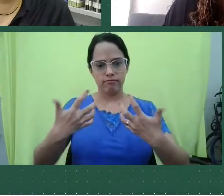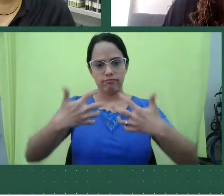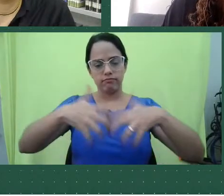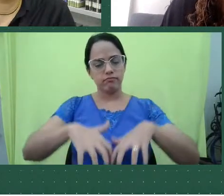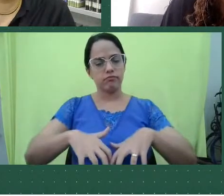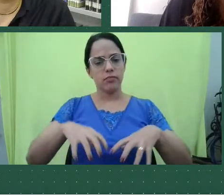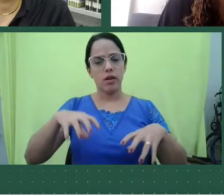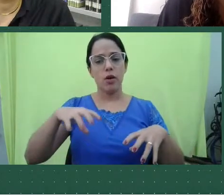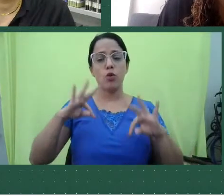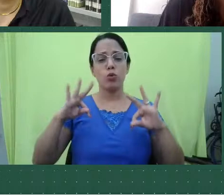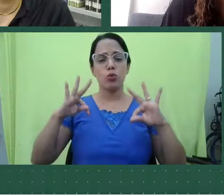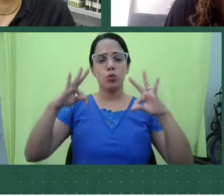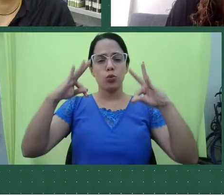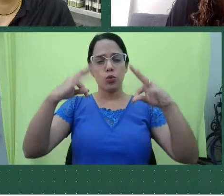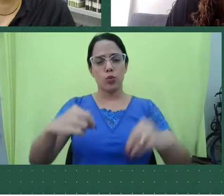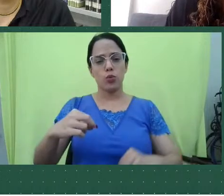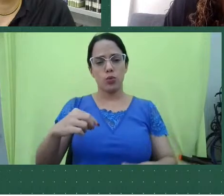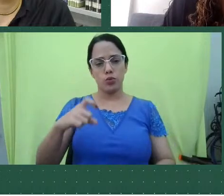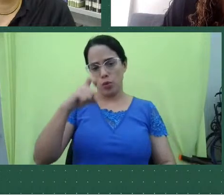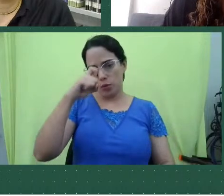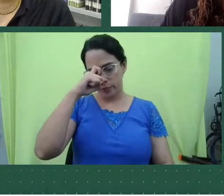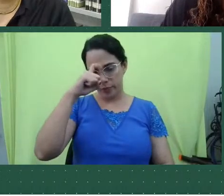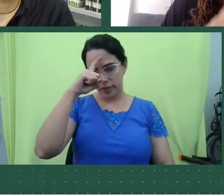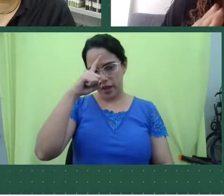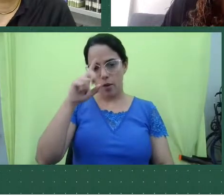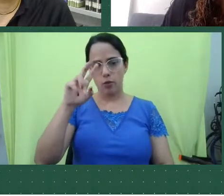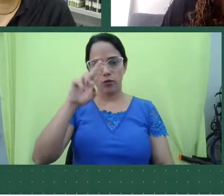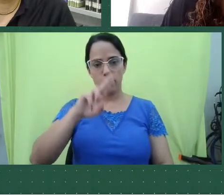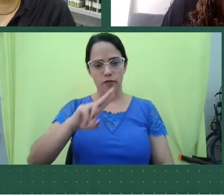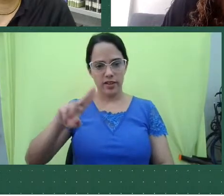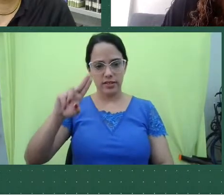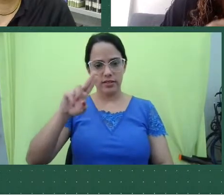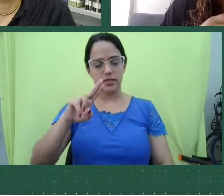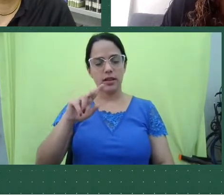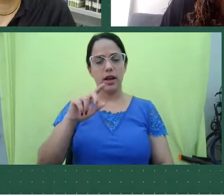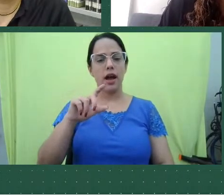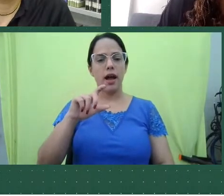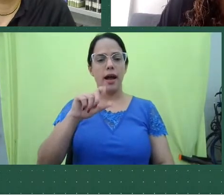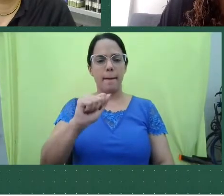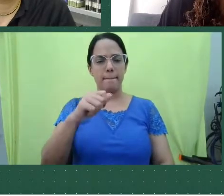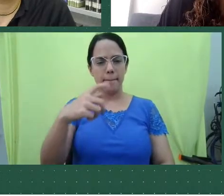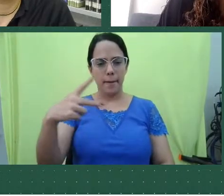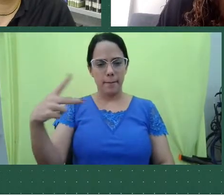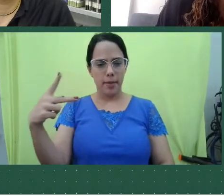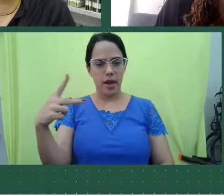os hospitais universitários do país através desse aplicativo único